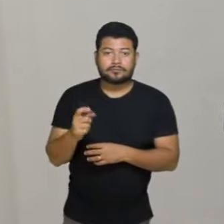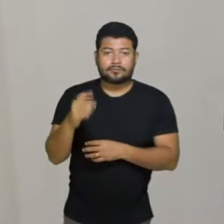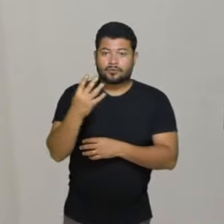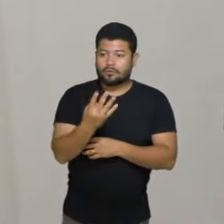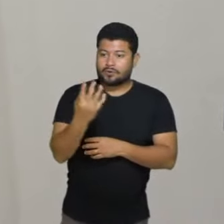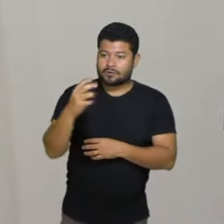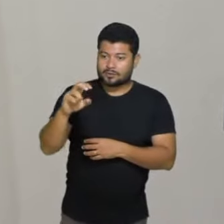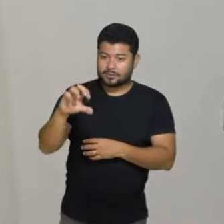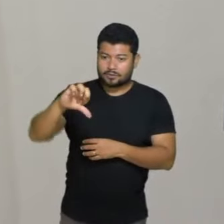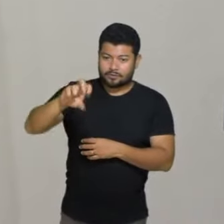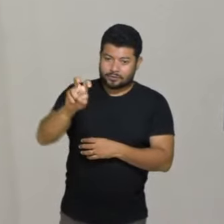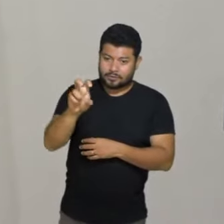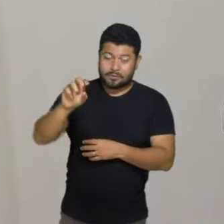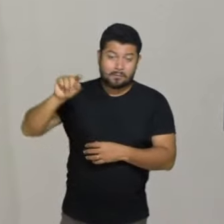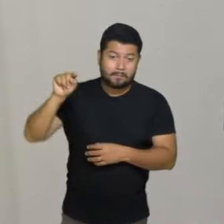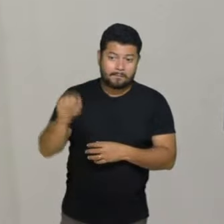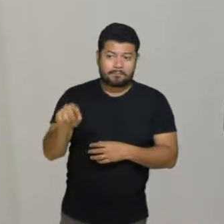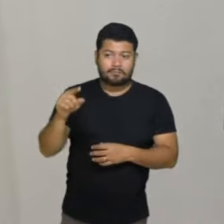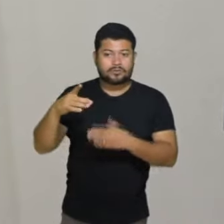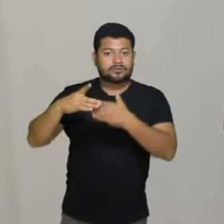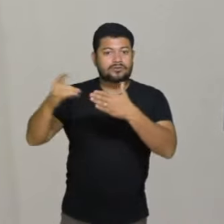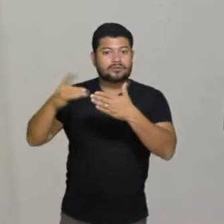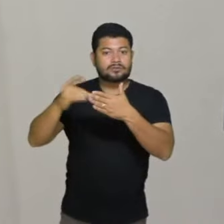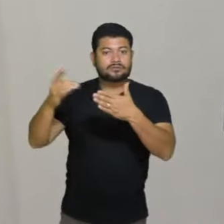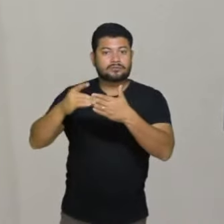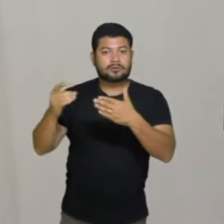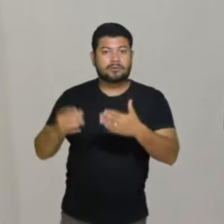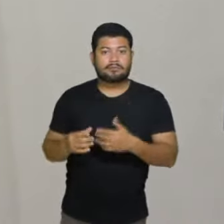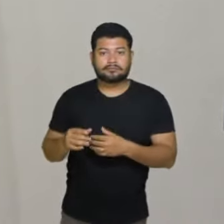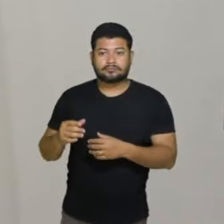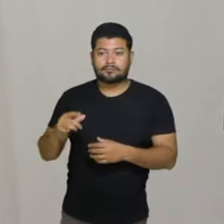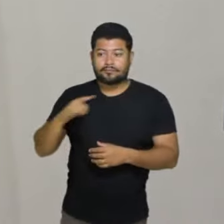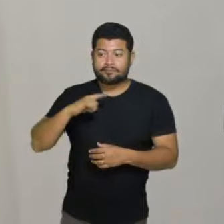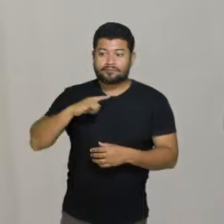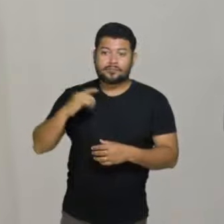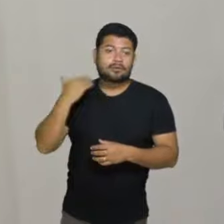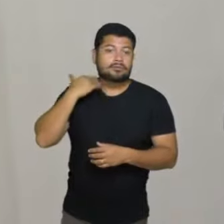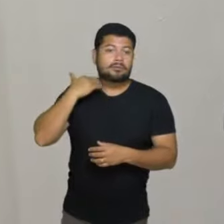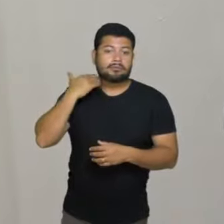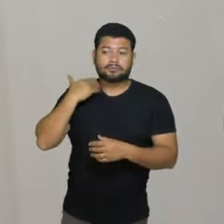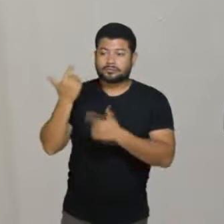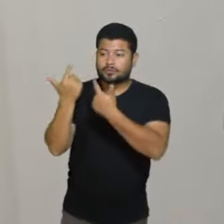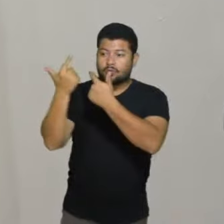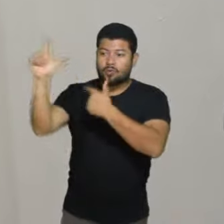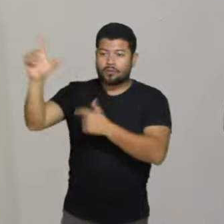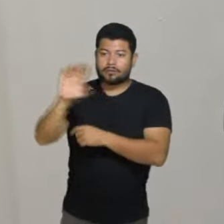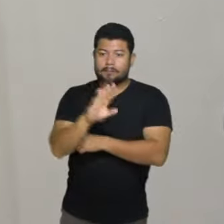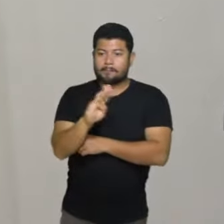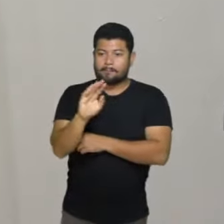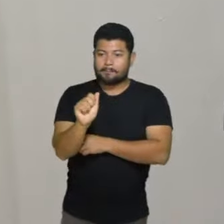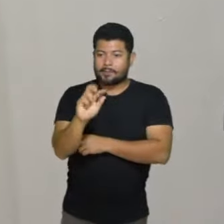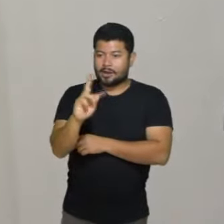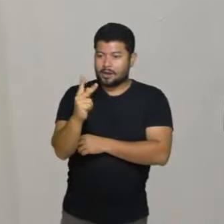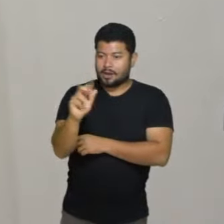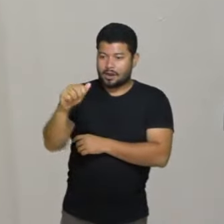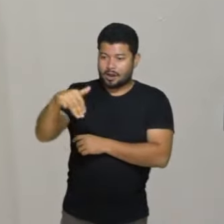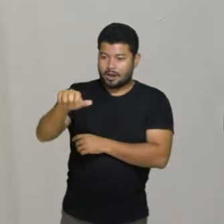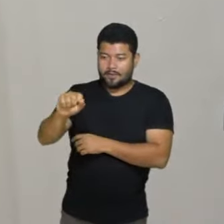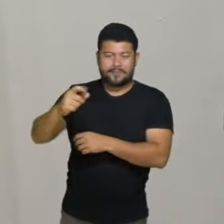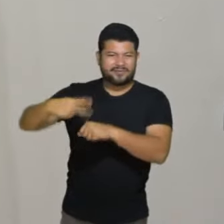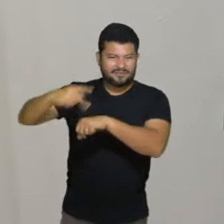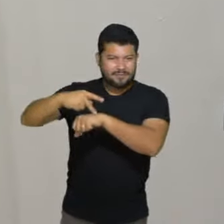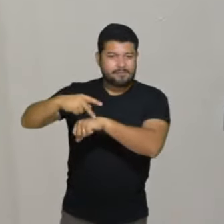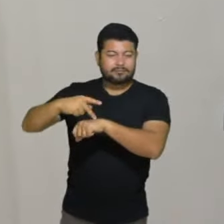mil dólares que estavam em uma offshore nas Bahamas e 6,7 milhões de reais,